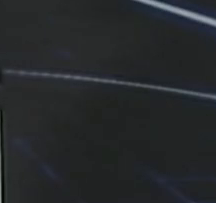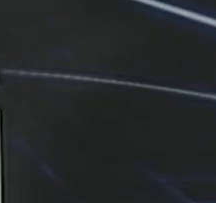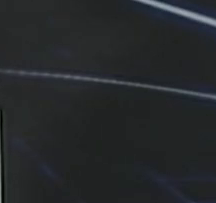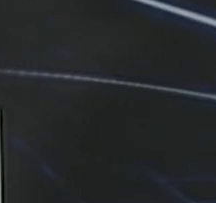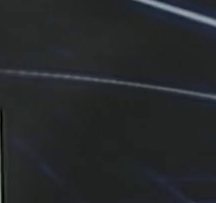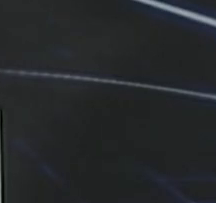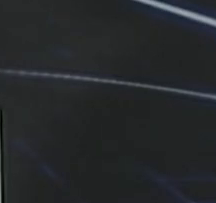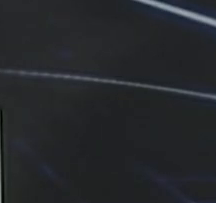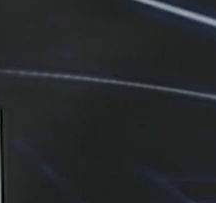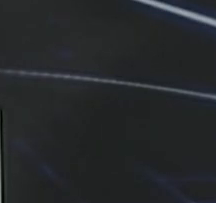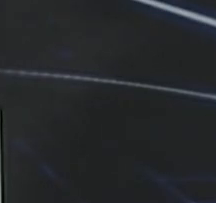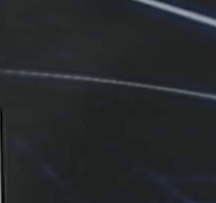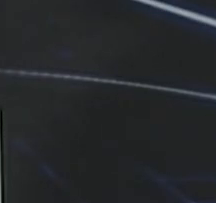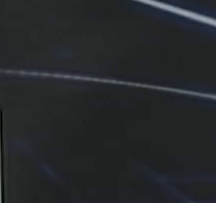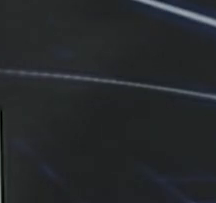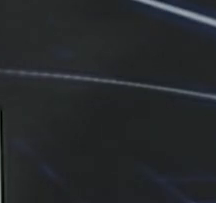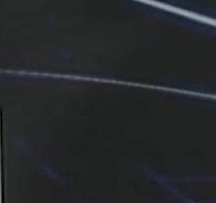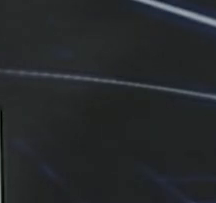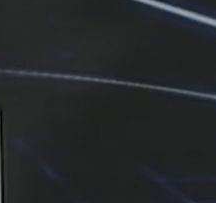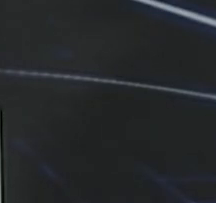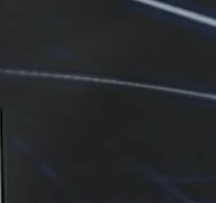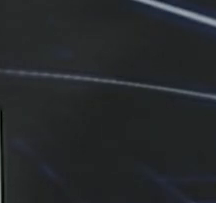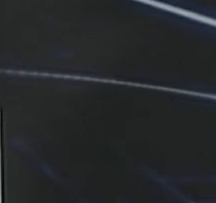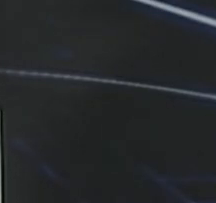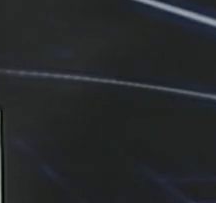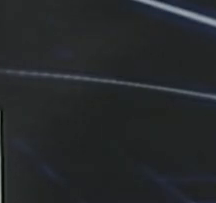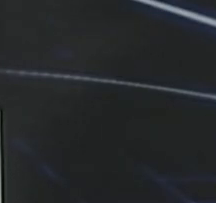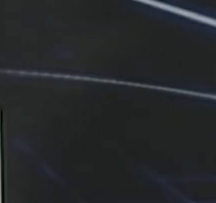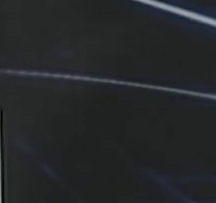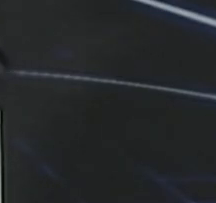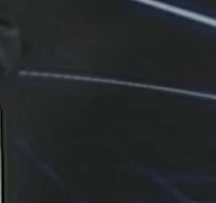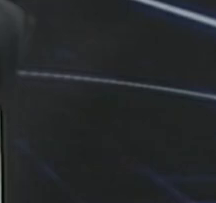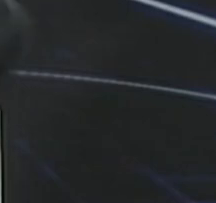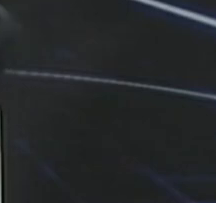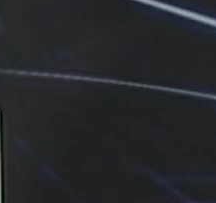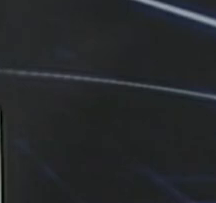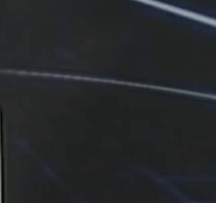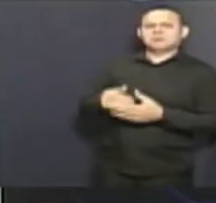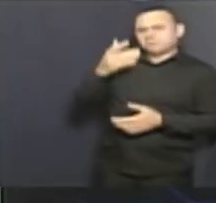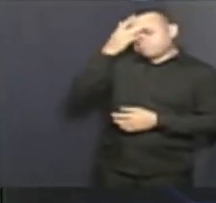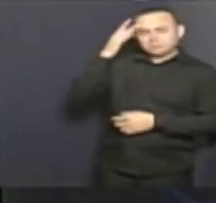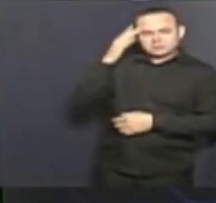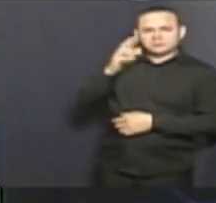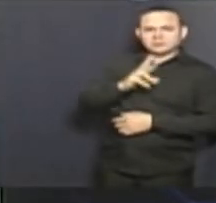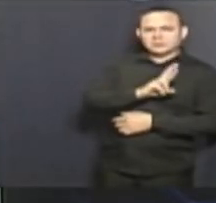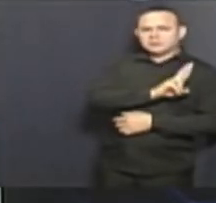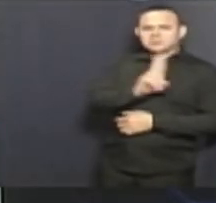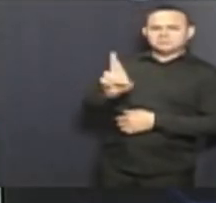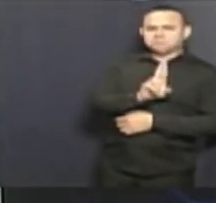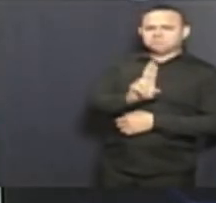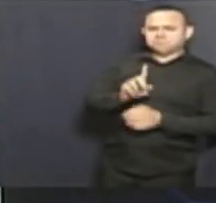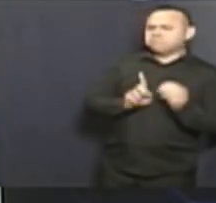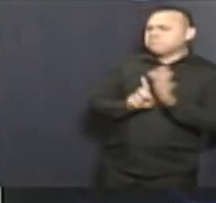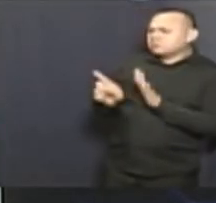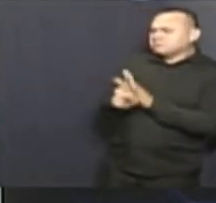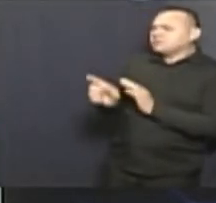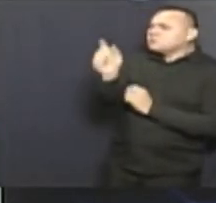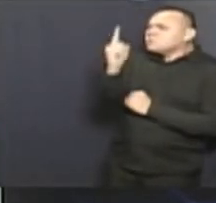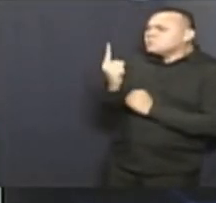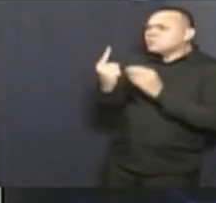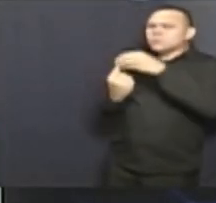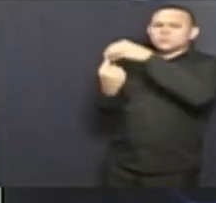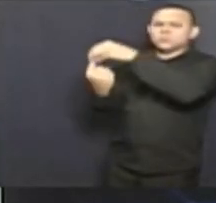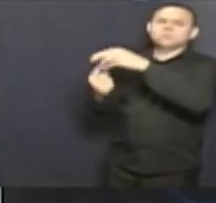uma pergunta e também vai escolher o tema lembrando que não há limite todos os candidatos querem fazer pergunta para o mesmo o